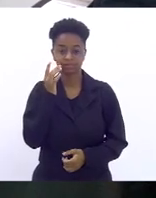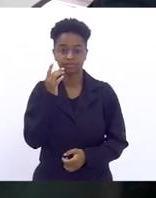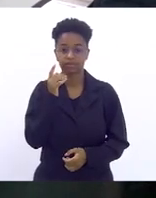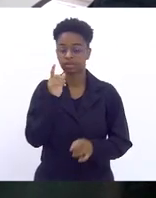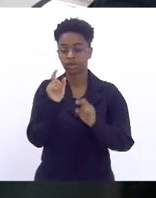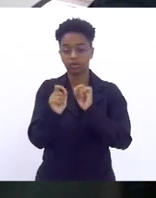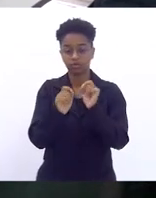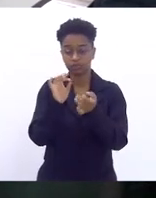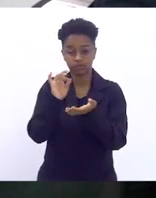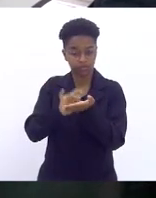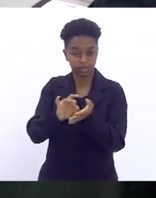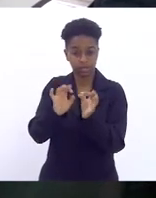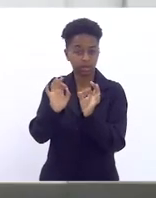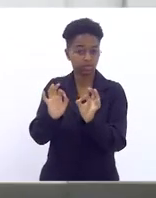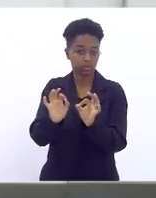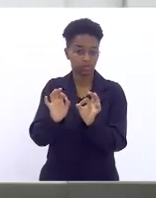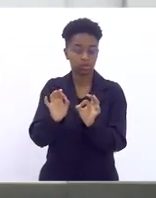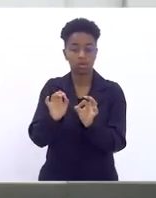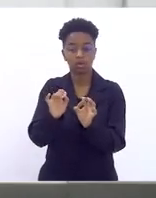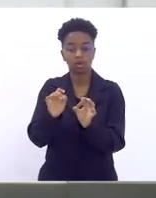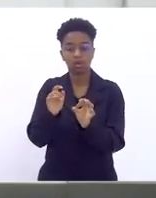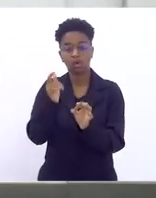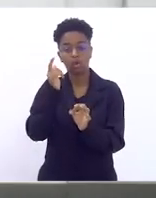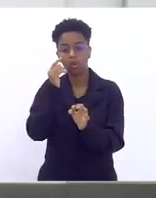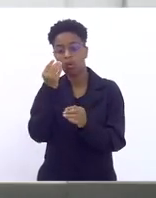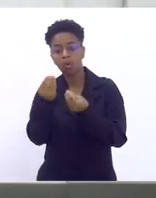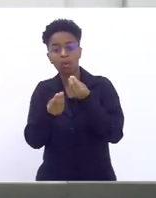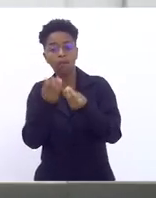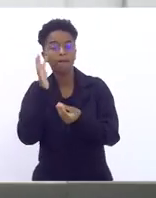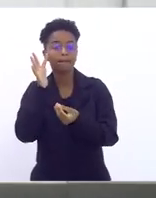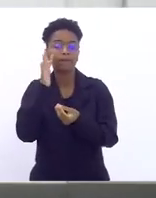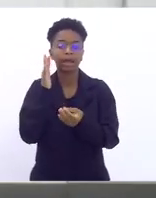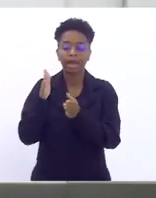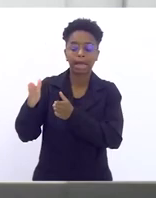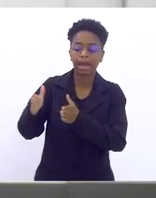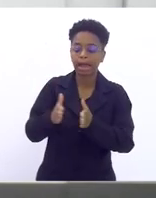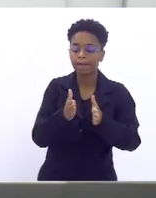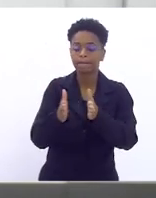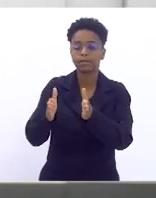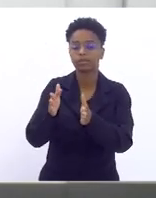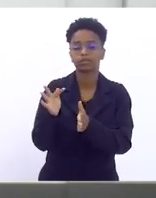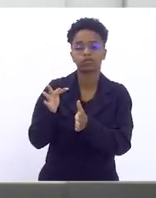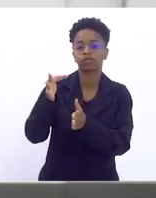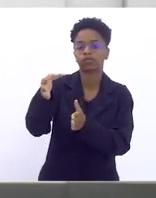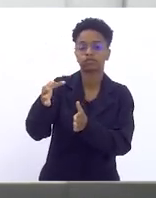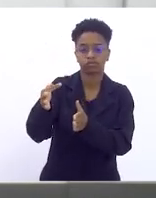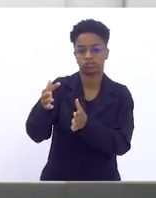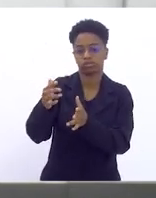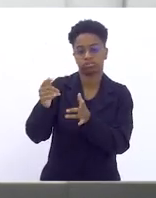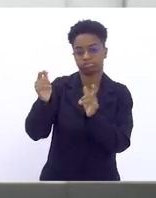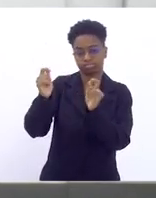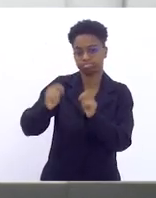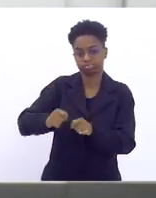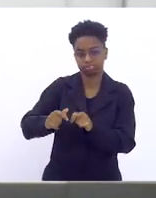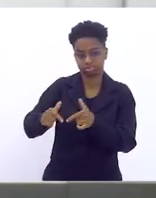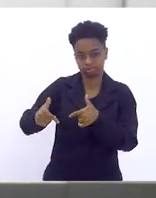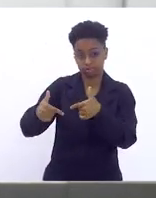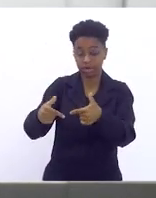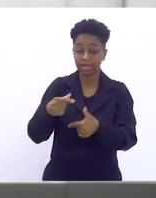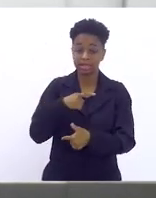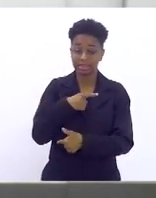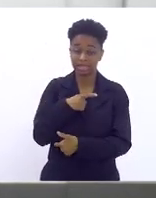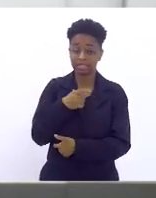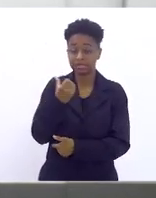justamente consensar os caminhos que devem ter devem ser seguidos né Eu acho que essas são seis